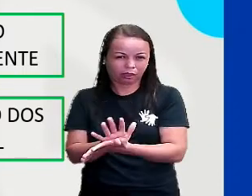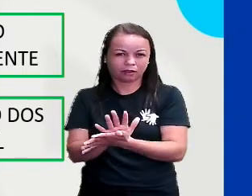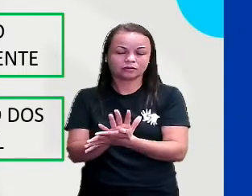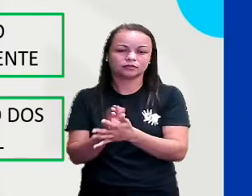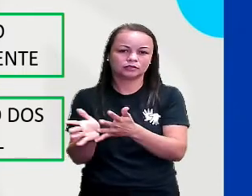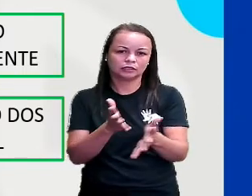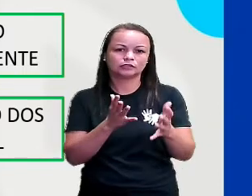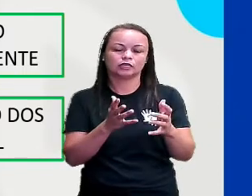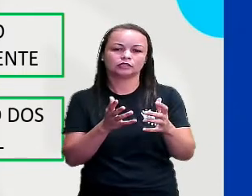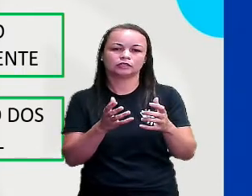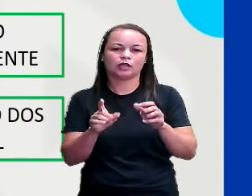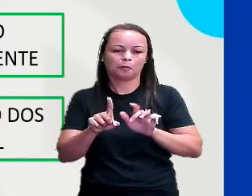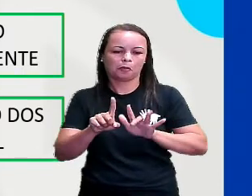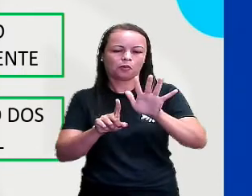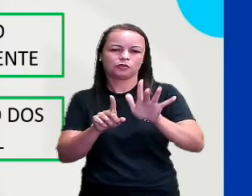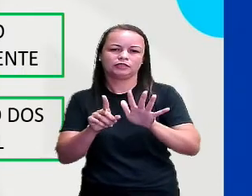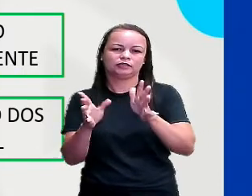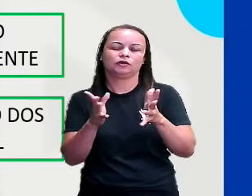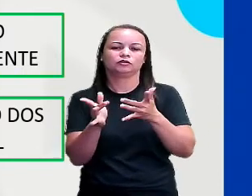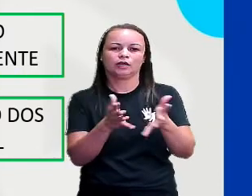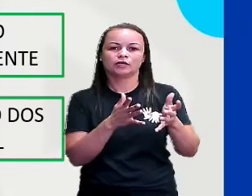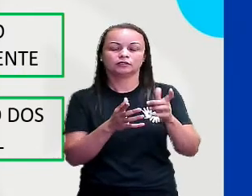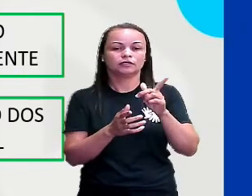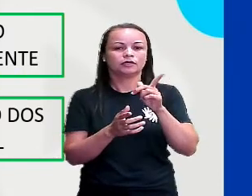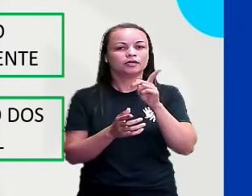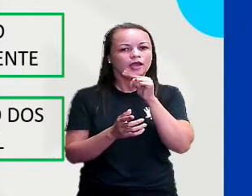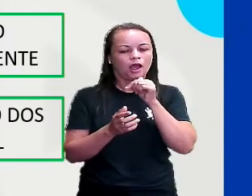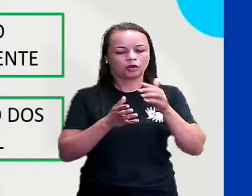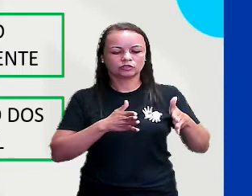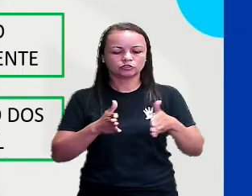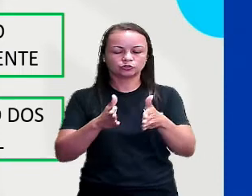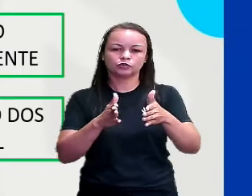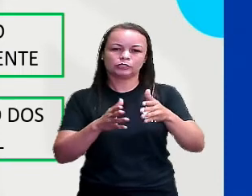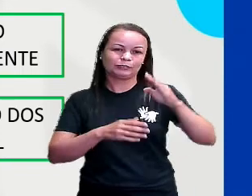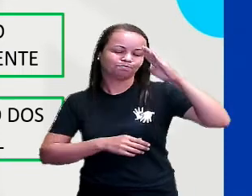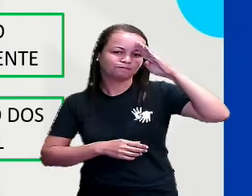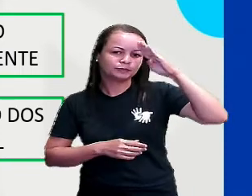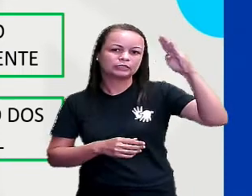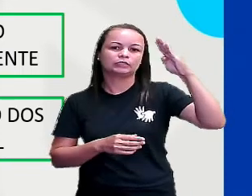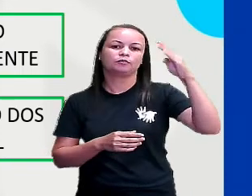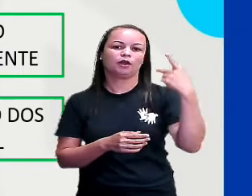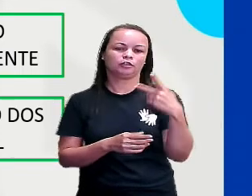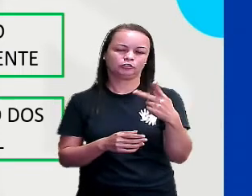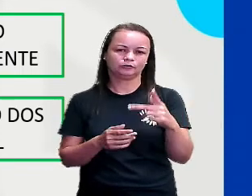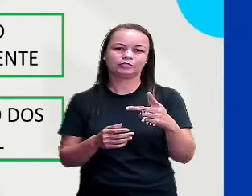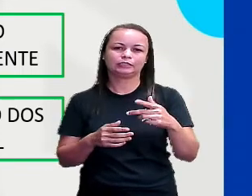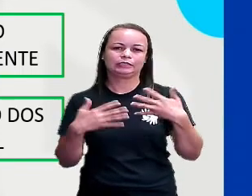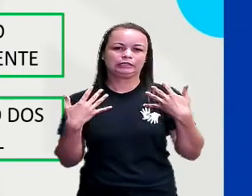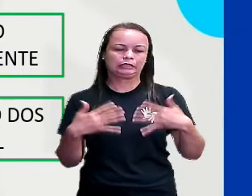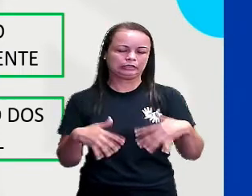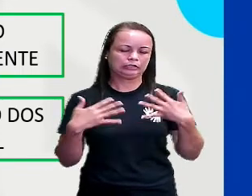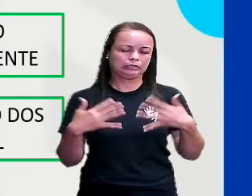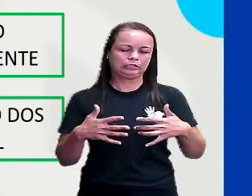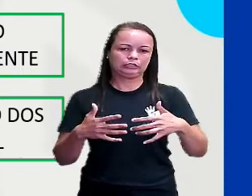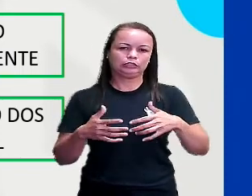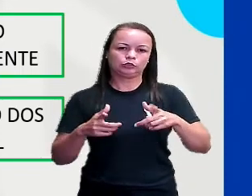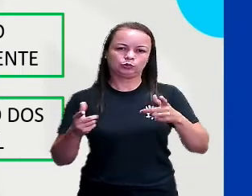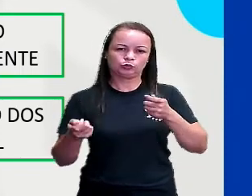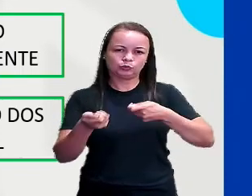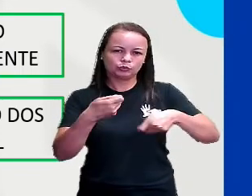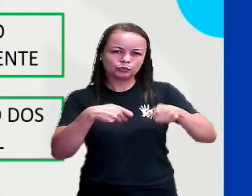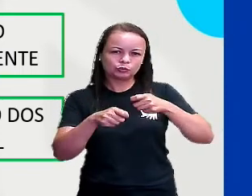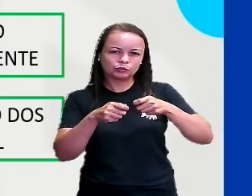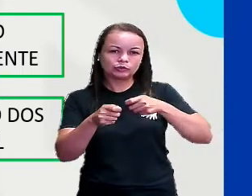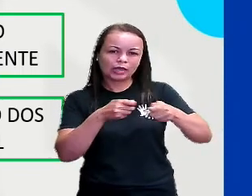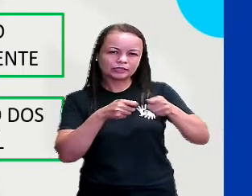poluentes e a poluição dos rios são as principais causas desse tão temido desequilíbrio